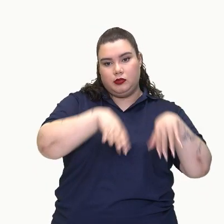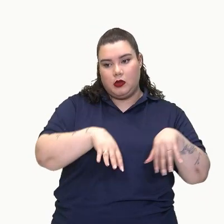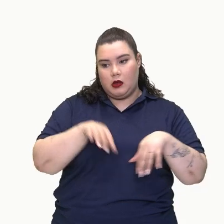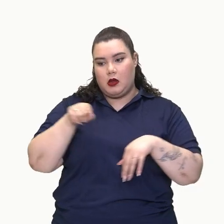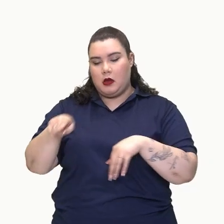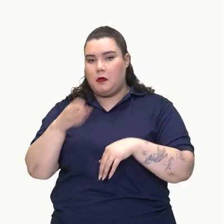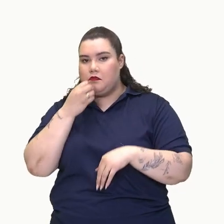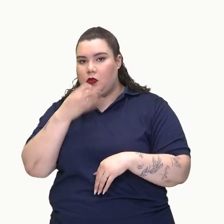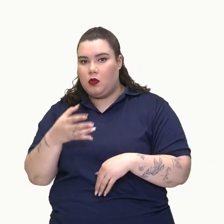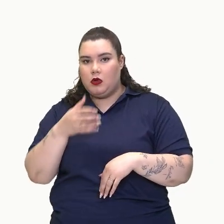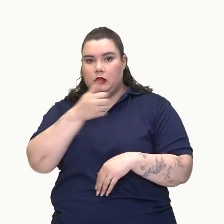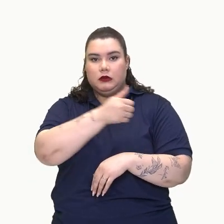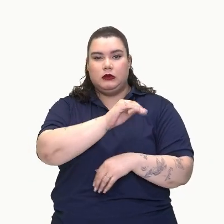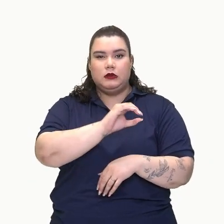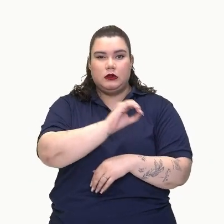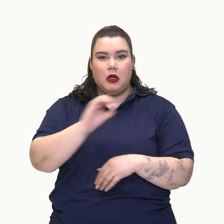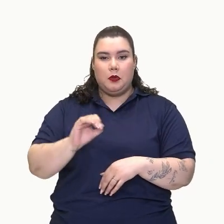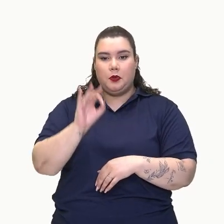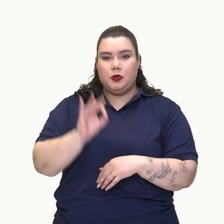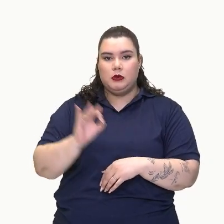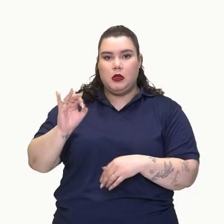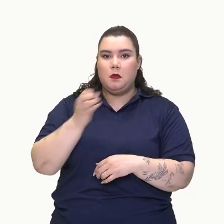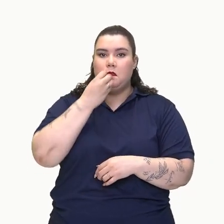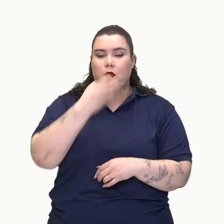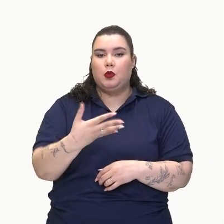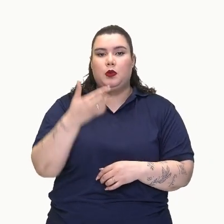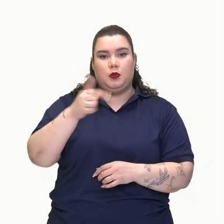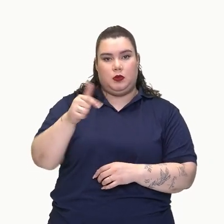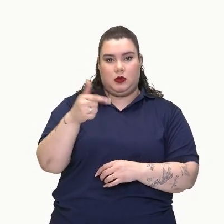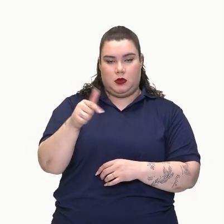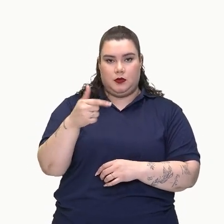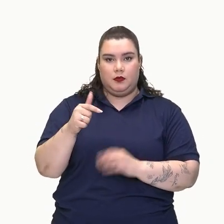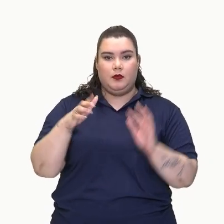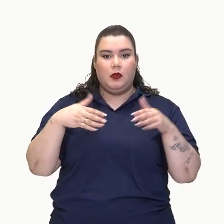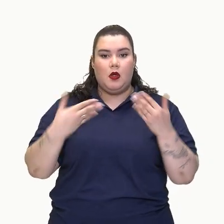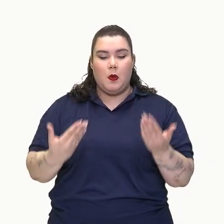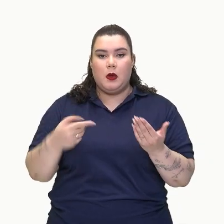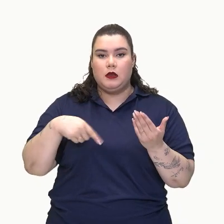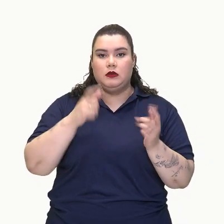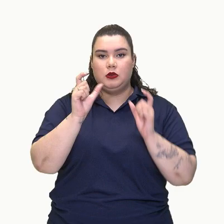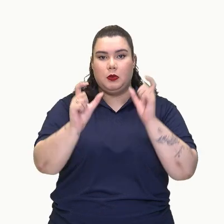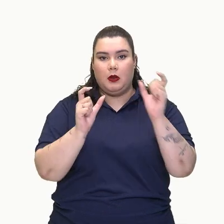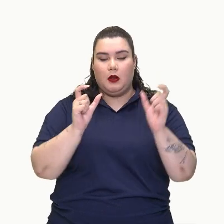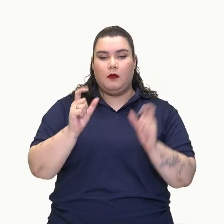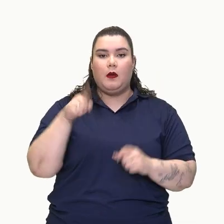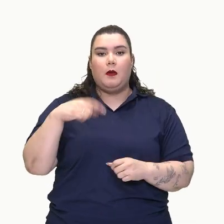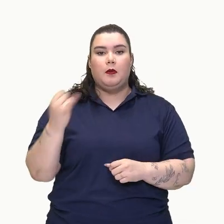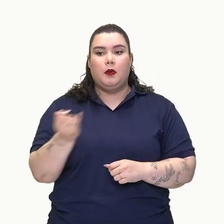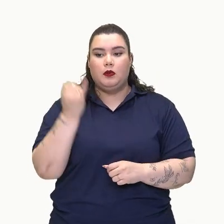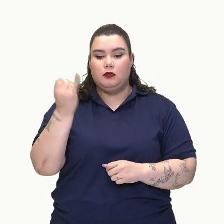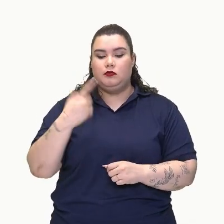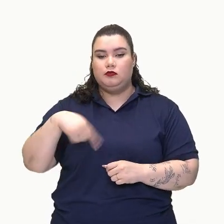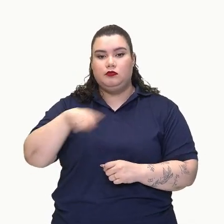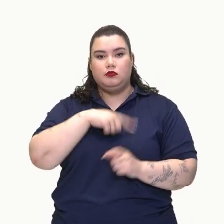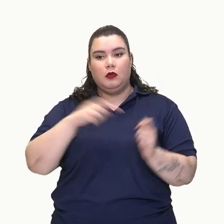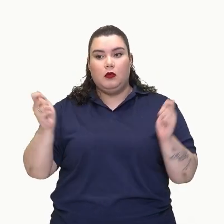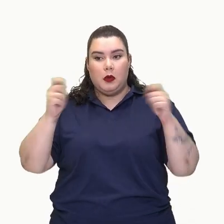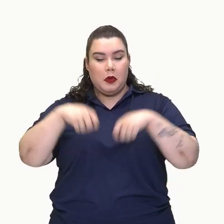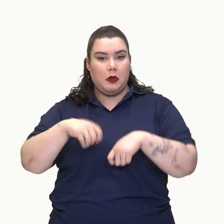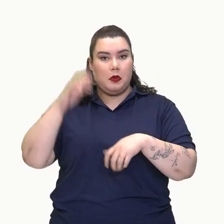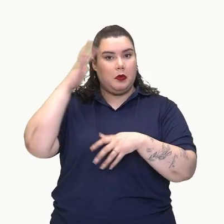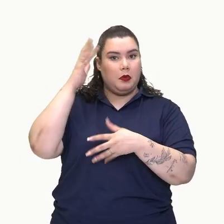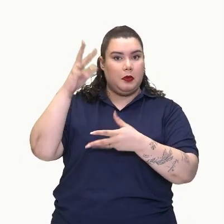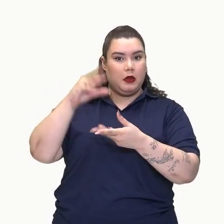sendo prejudicado. Tá bom? Então, essas denominações são importantes para a gente conseguir